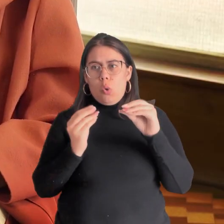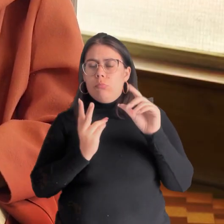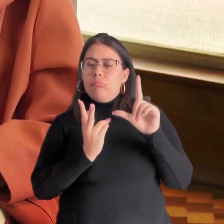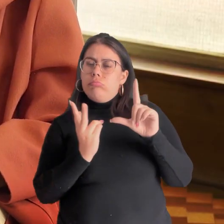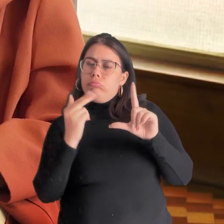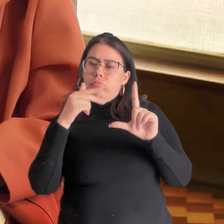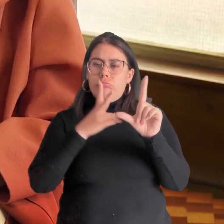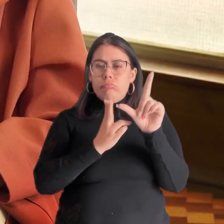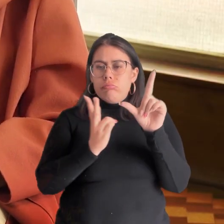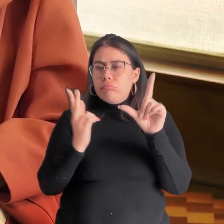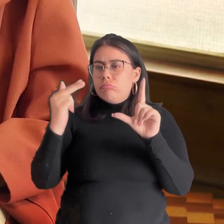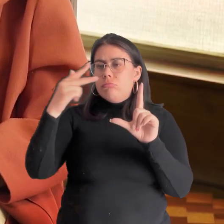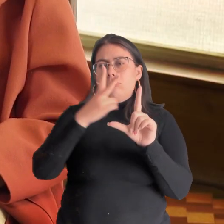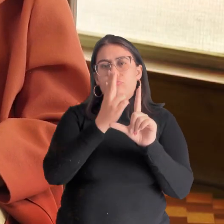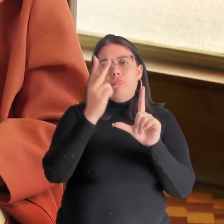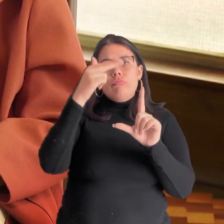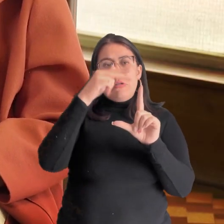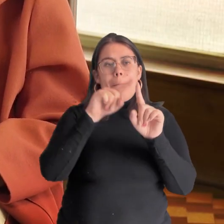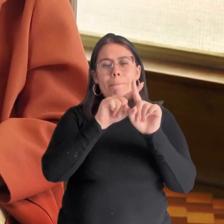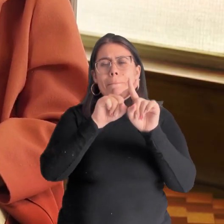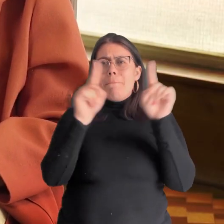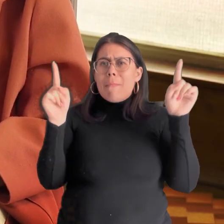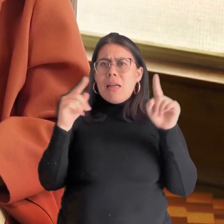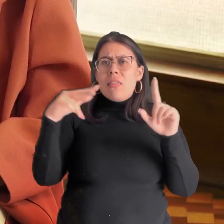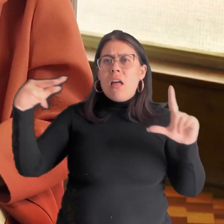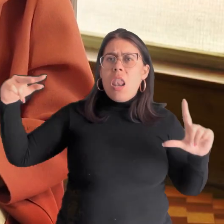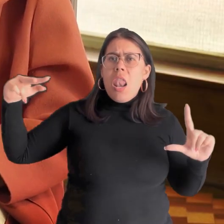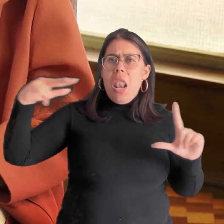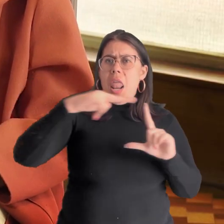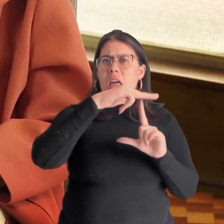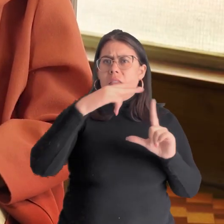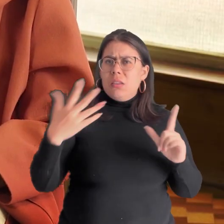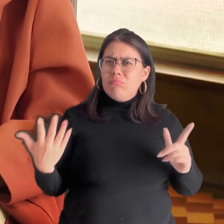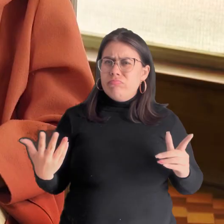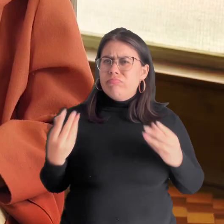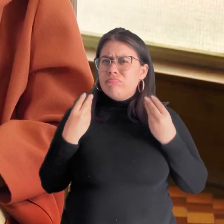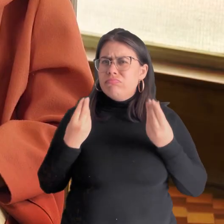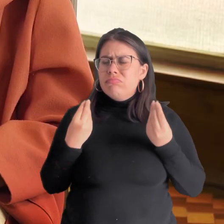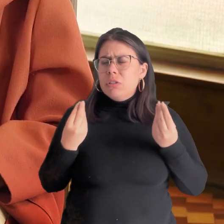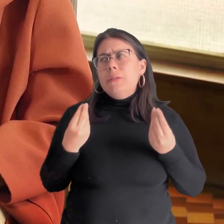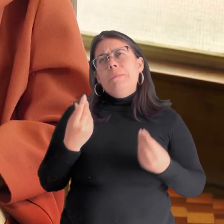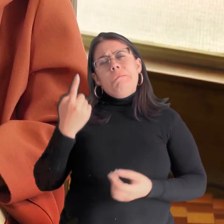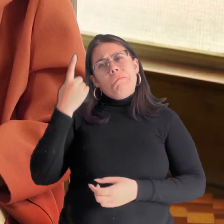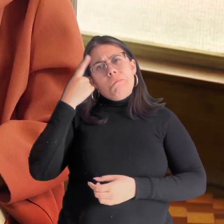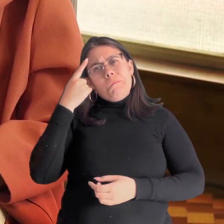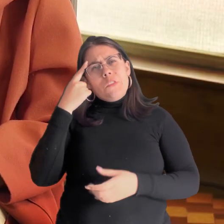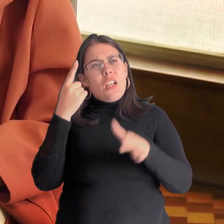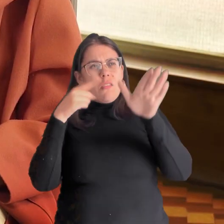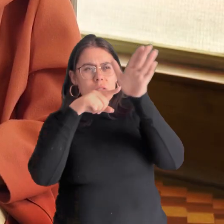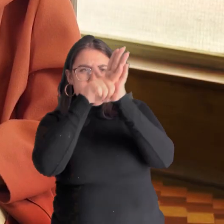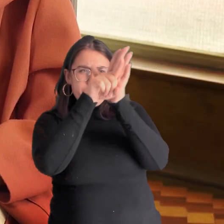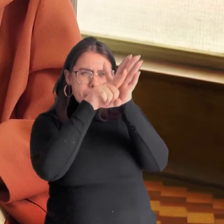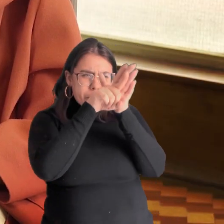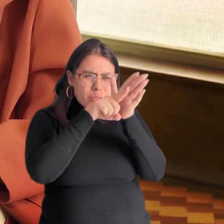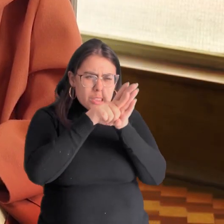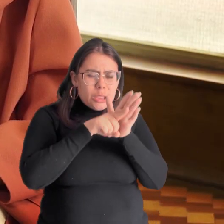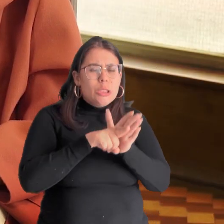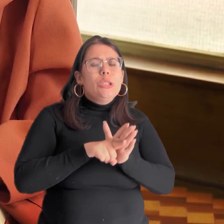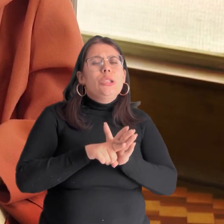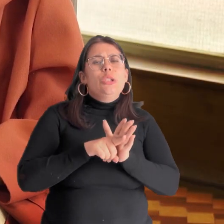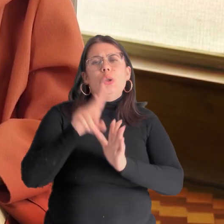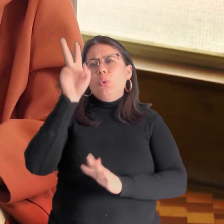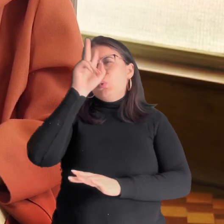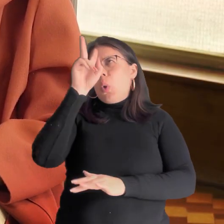em curva, e aquela era uma linha reta. Quando começamos a fazer a pesquisa histórica